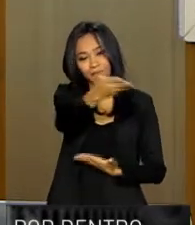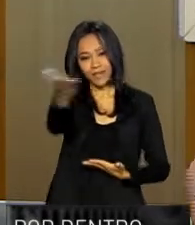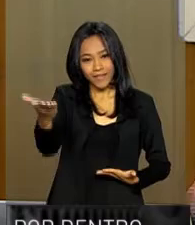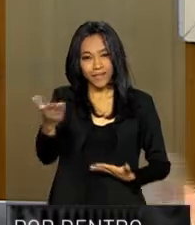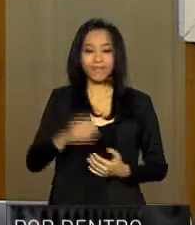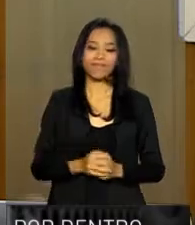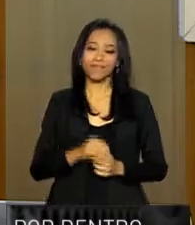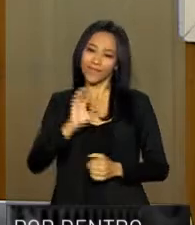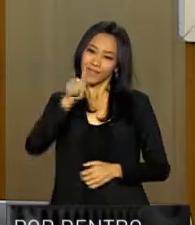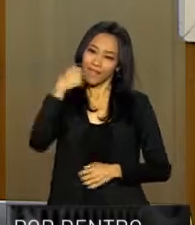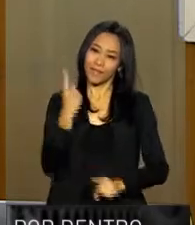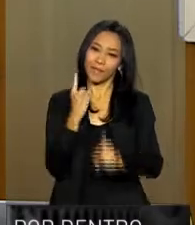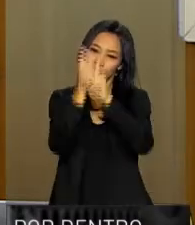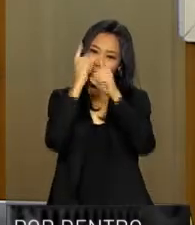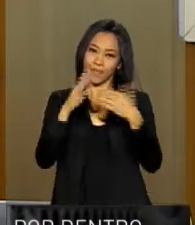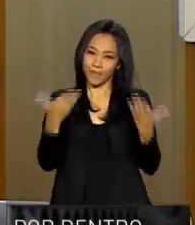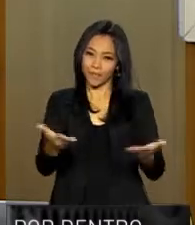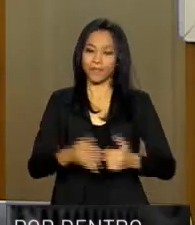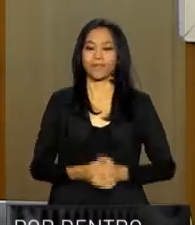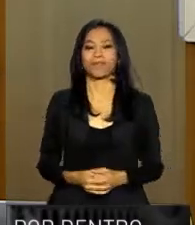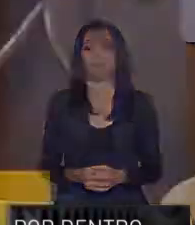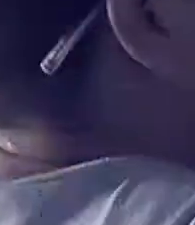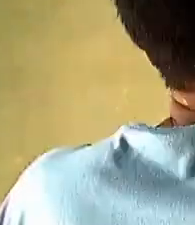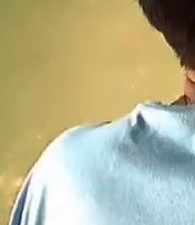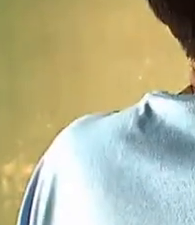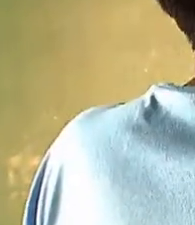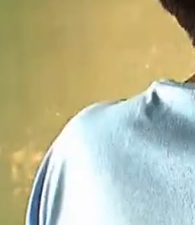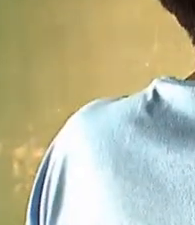companhia e até o próximo programa